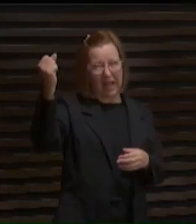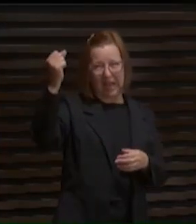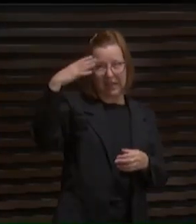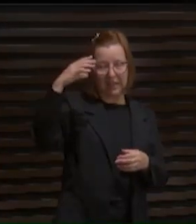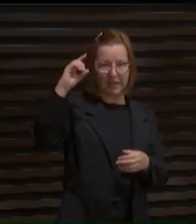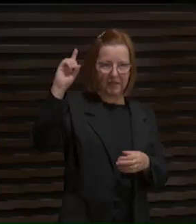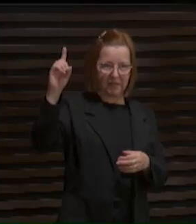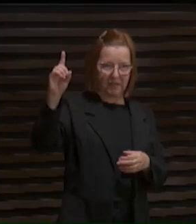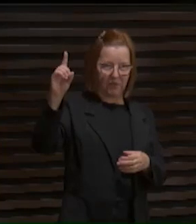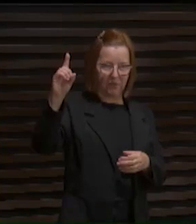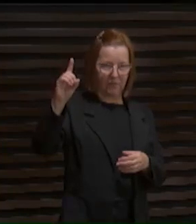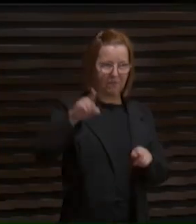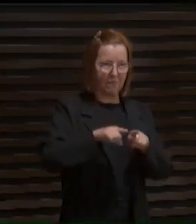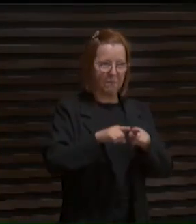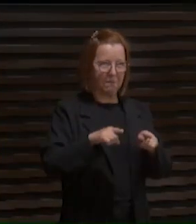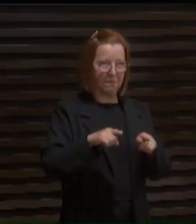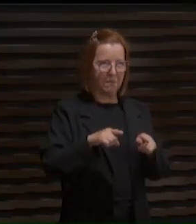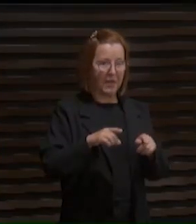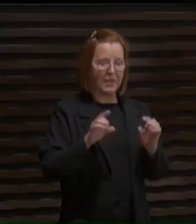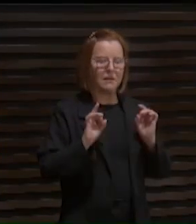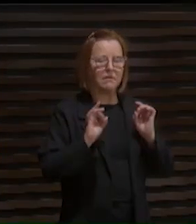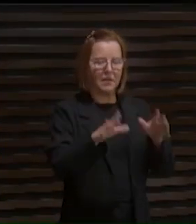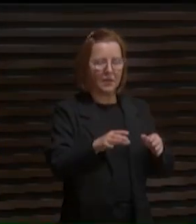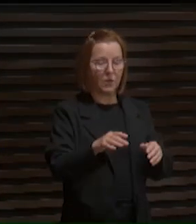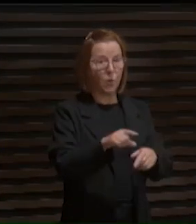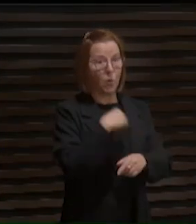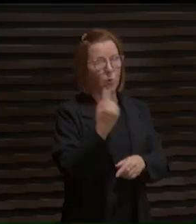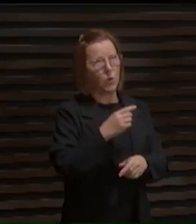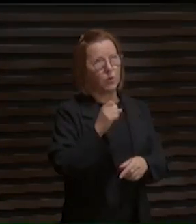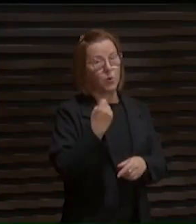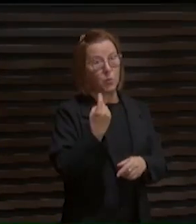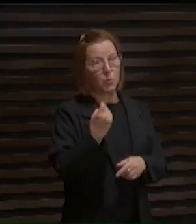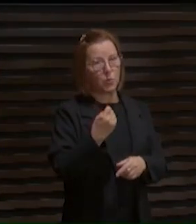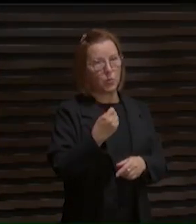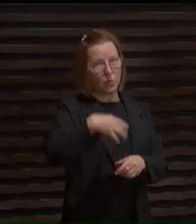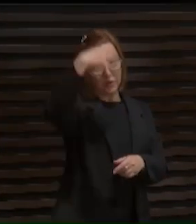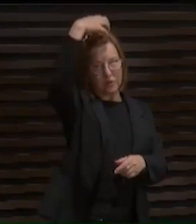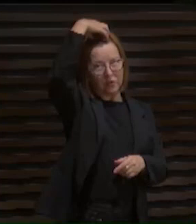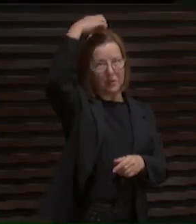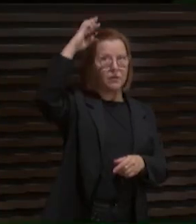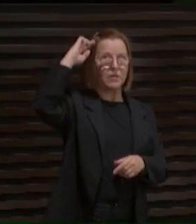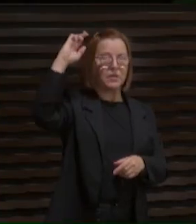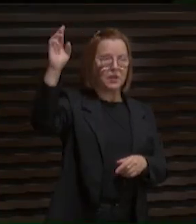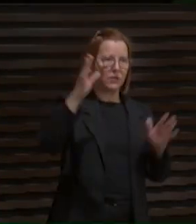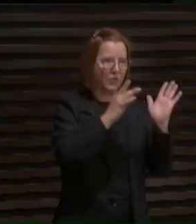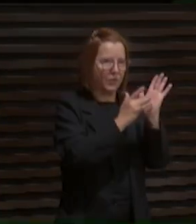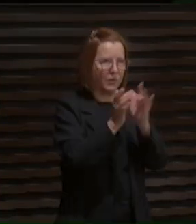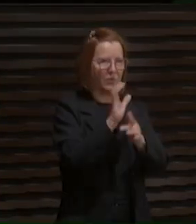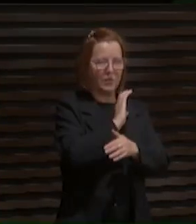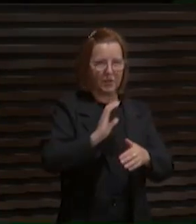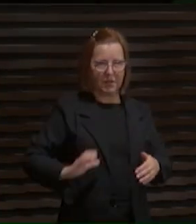isso? Negam o nosso único e soberano Senhor Jesus Cristo. Qualquer um que fala